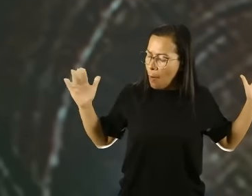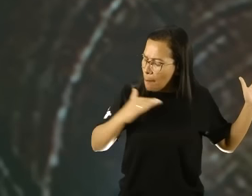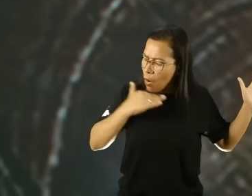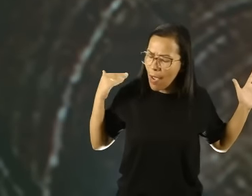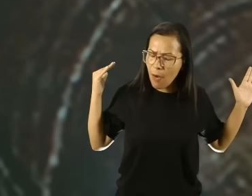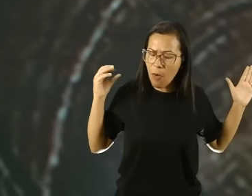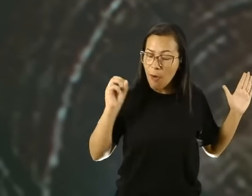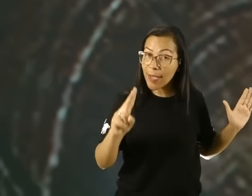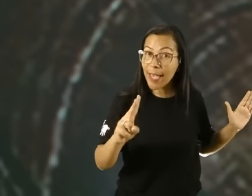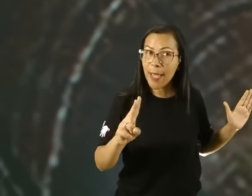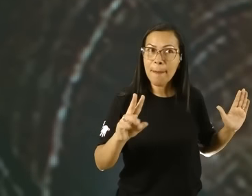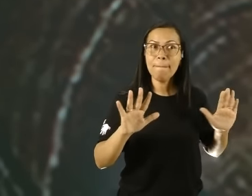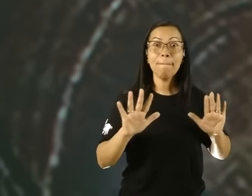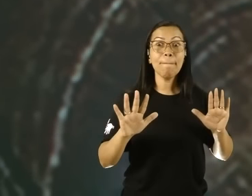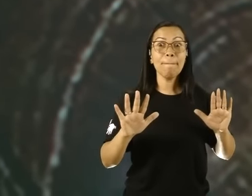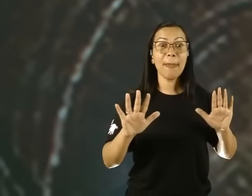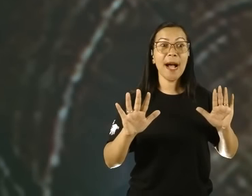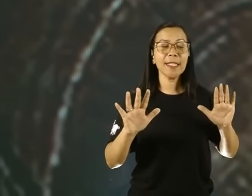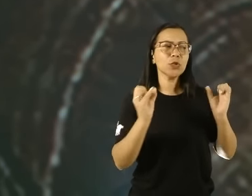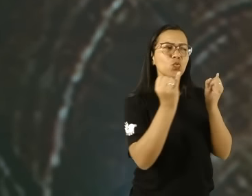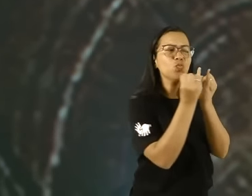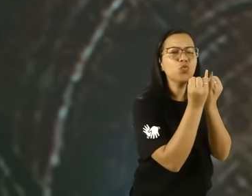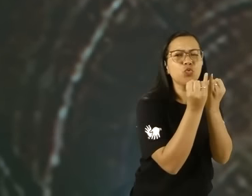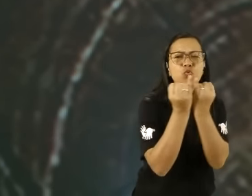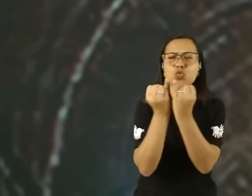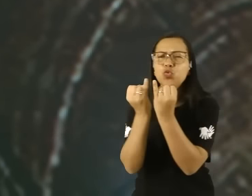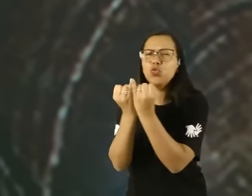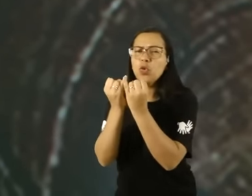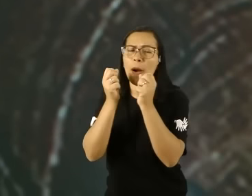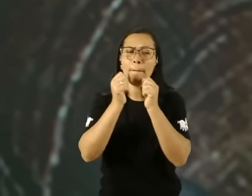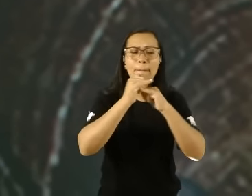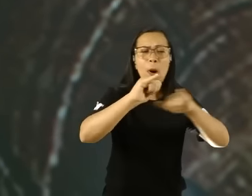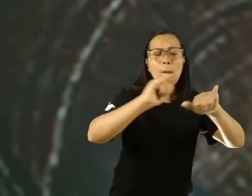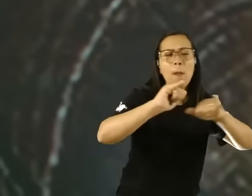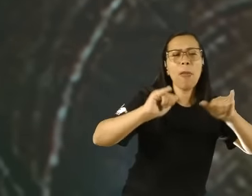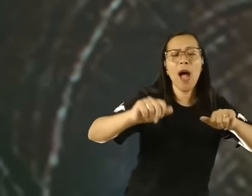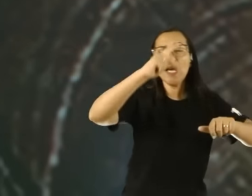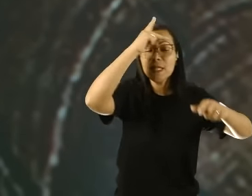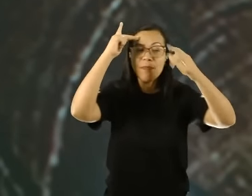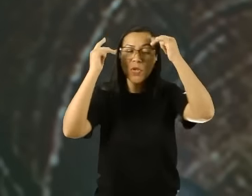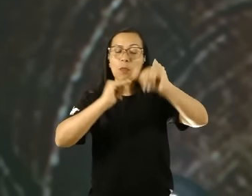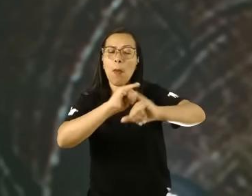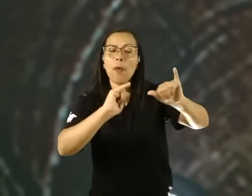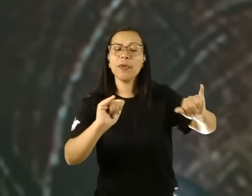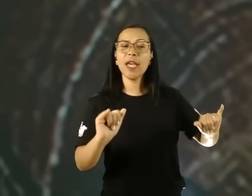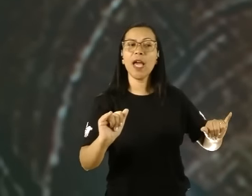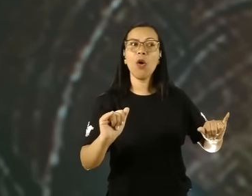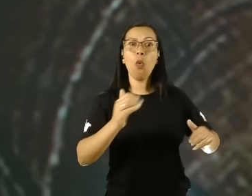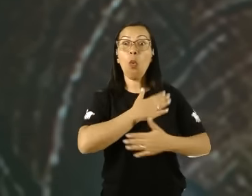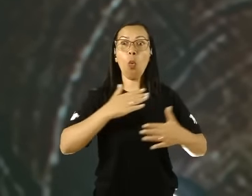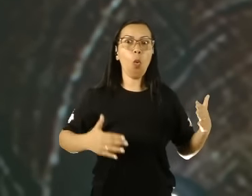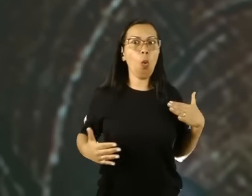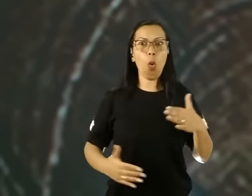sumiu. Então agora, ao invés só de sofrer porque está morto, agora ele sumiu. E aí